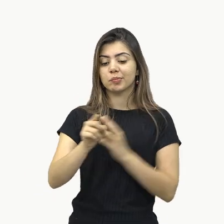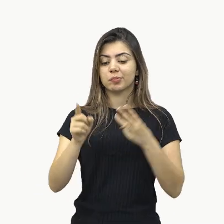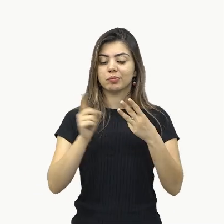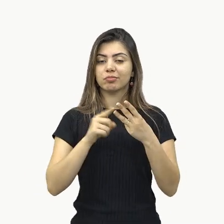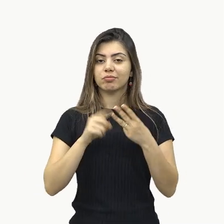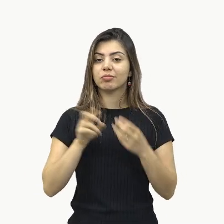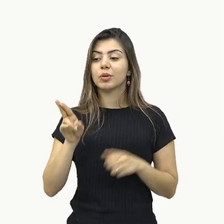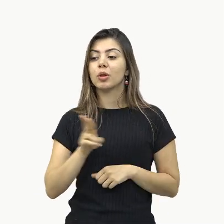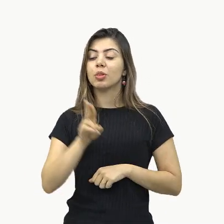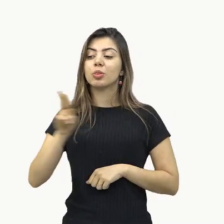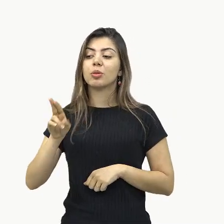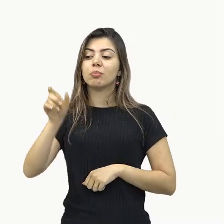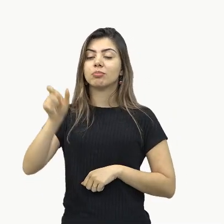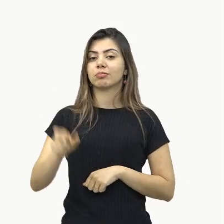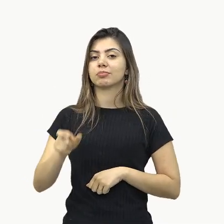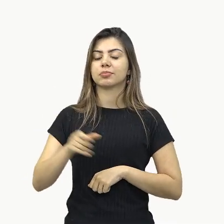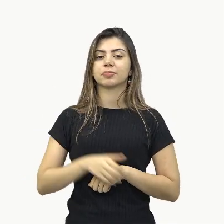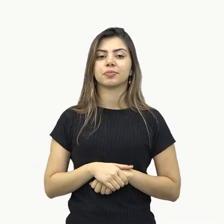alguém. Vamos lá?